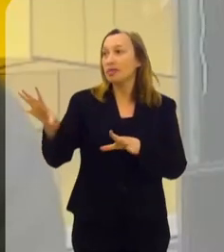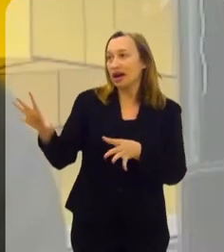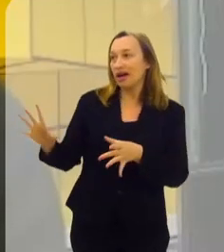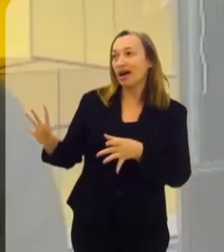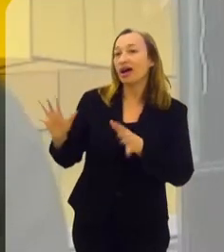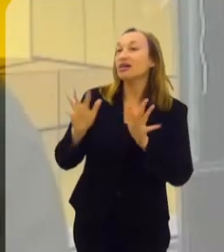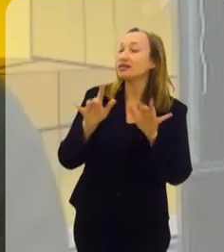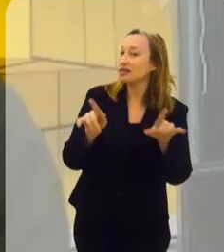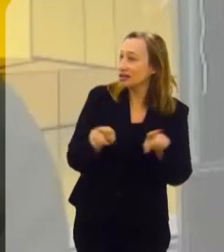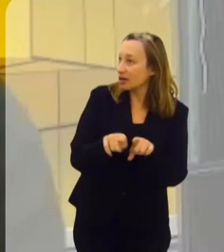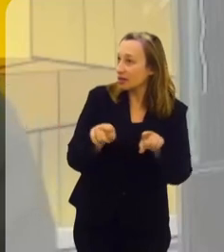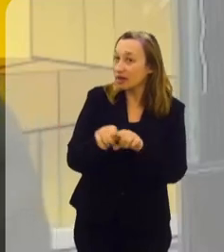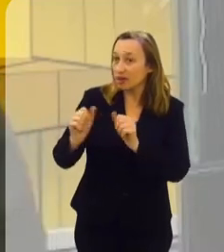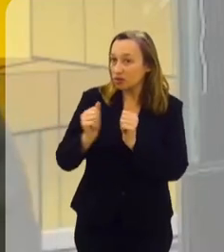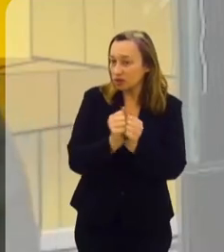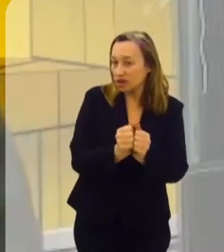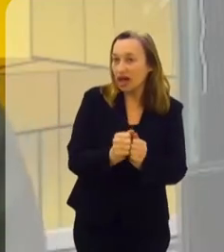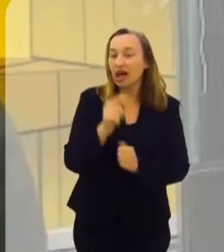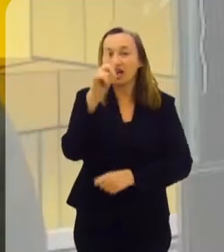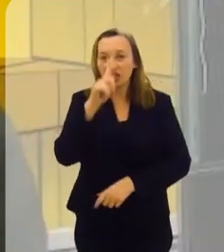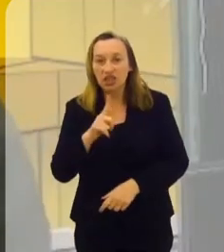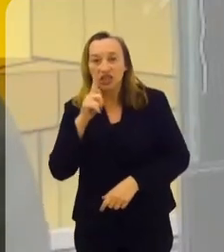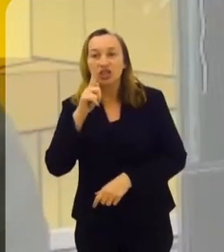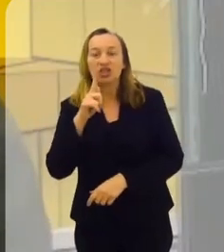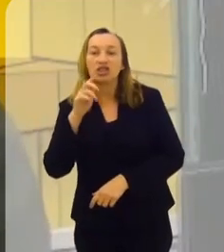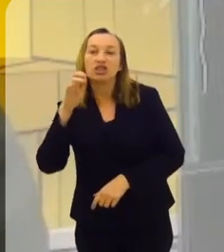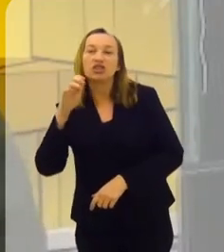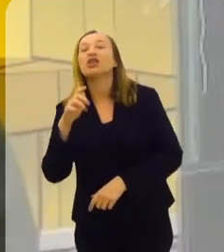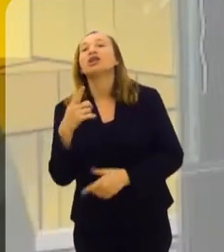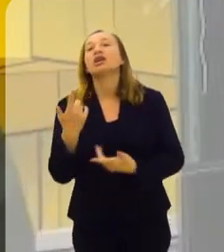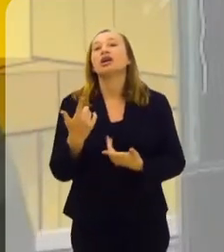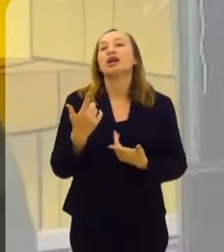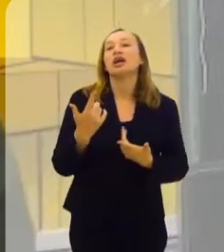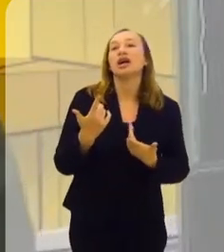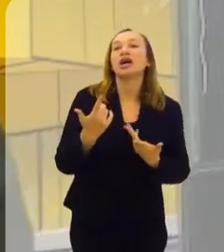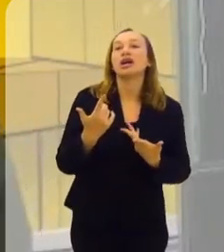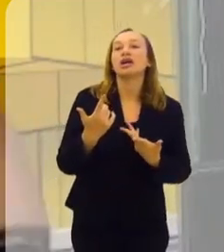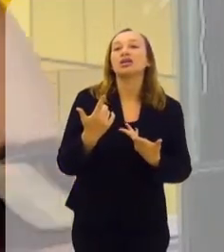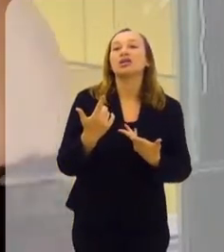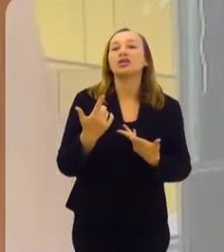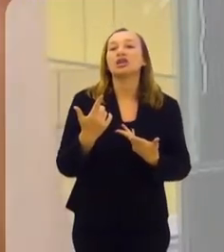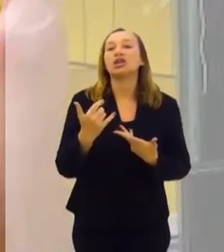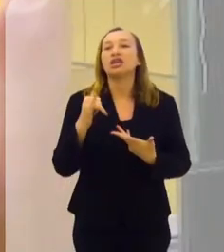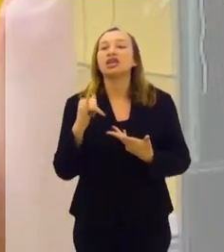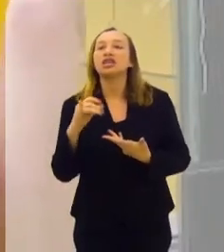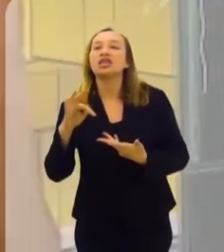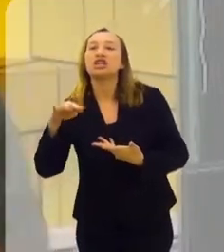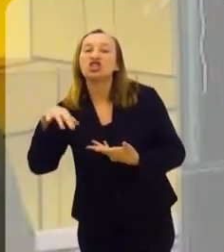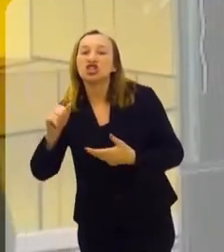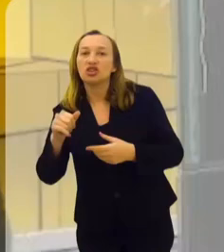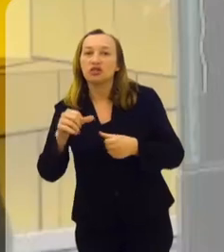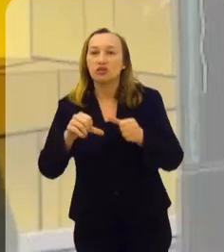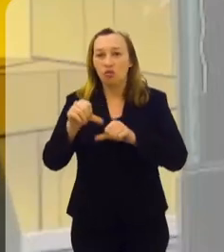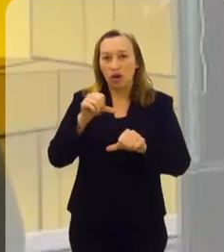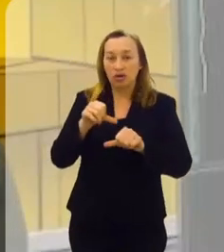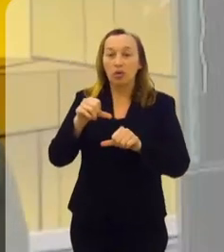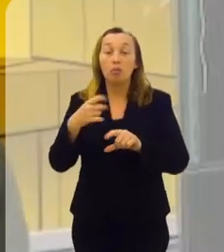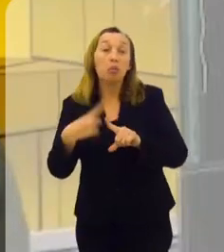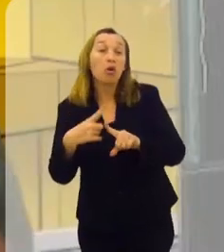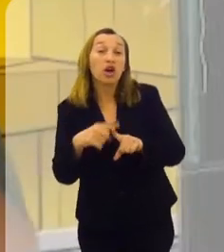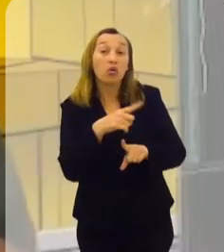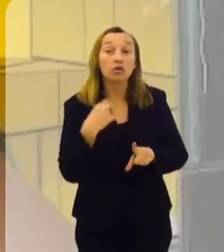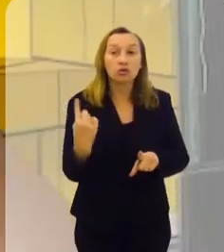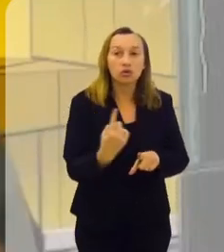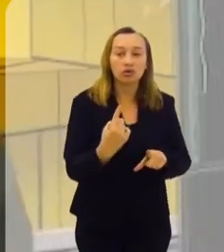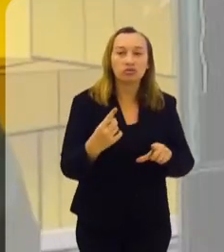para complementar, Geisa, a gente tem uma discussão também que está no mapeamento dessa coisa do intangível versus o tangível,